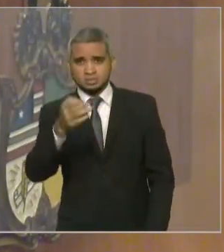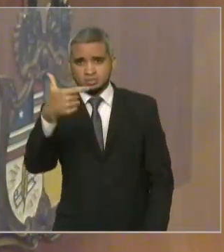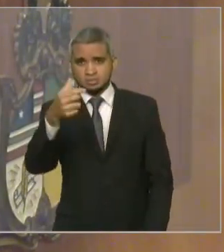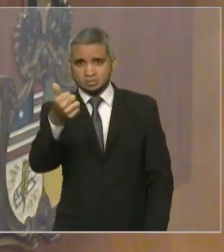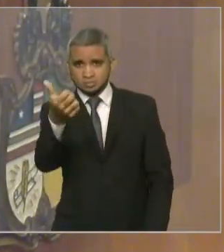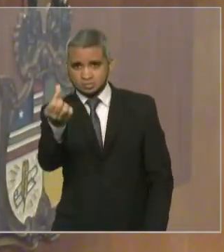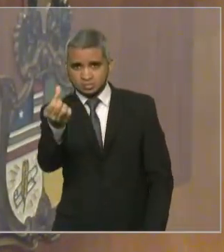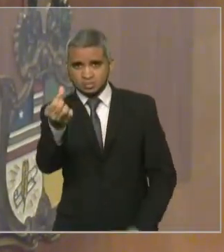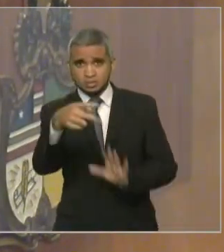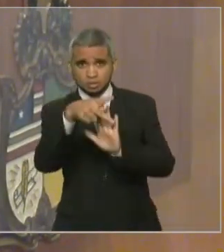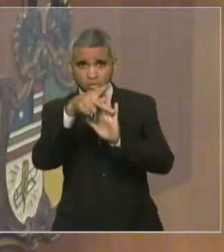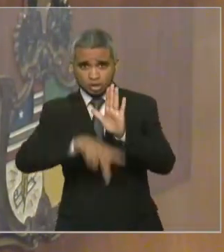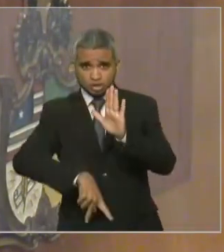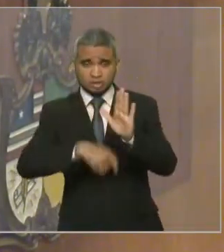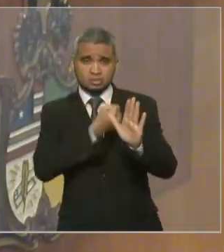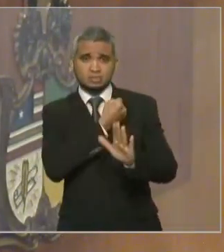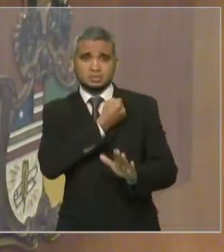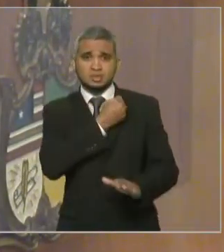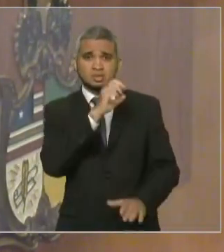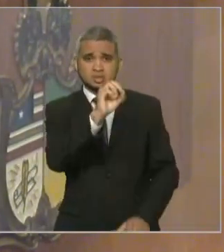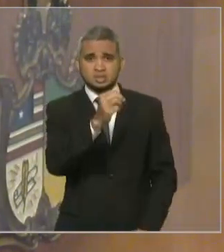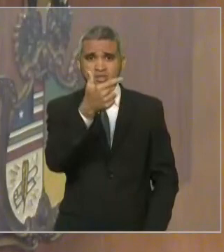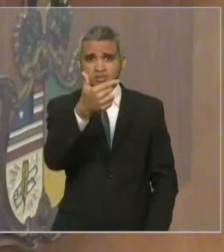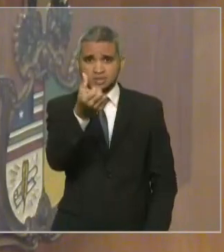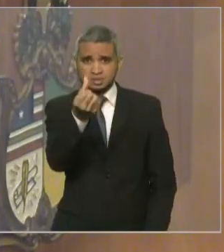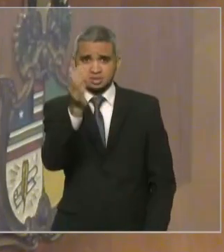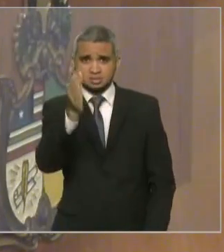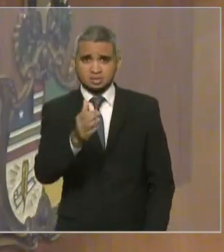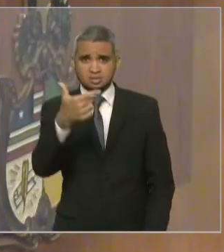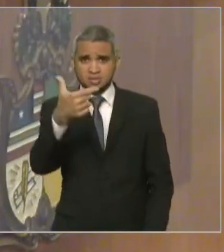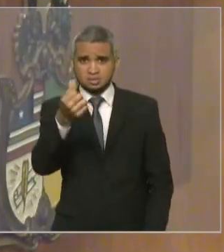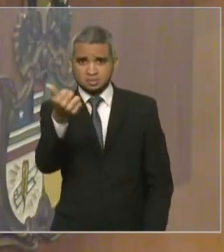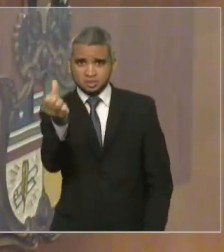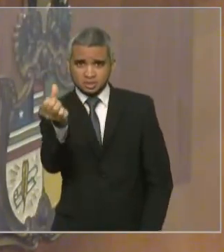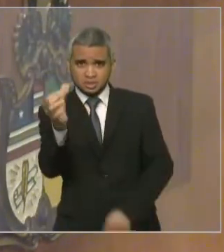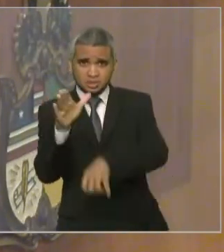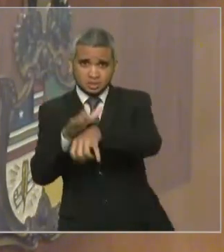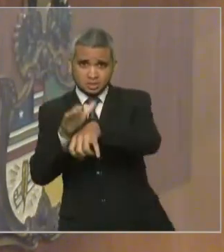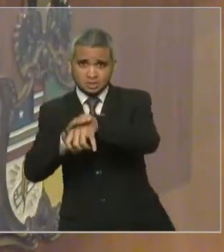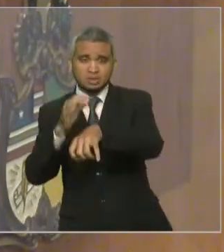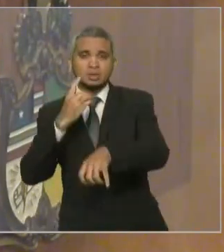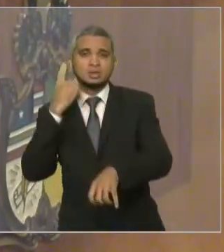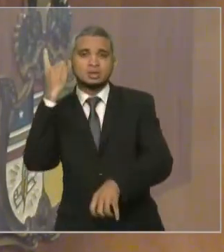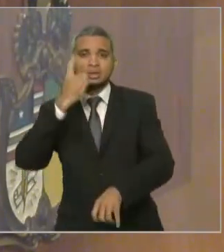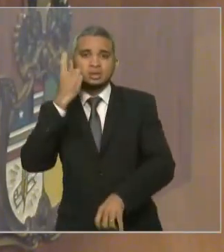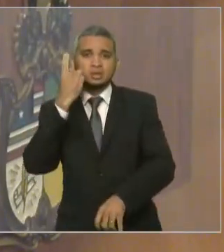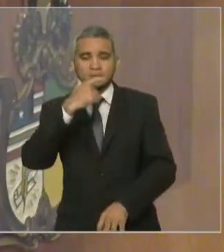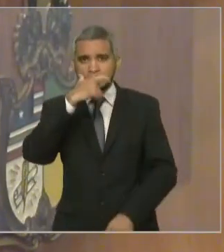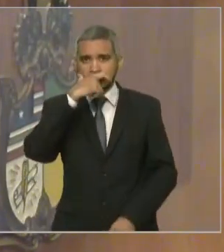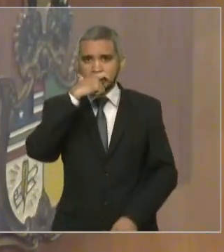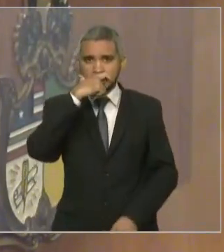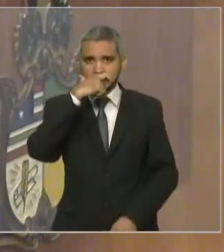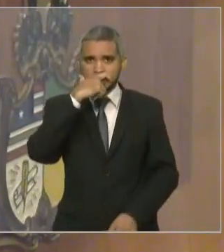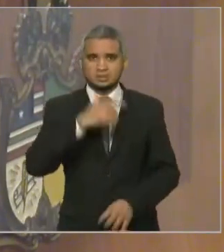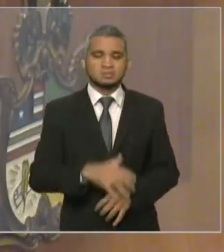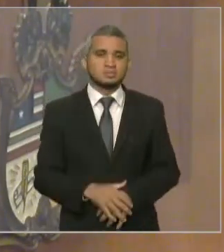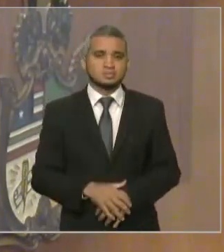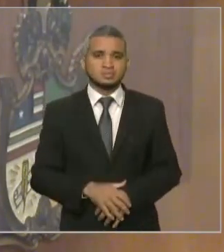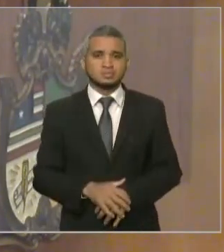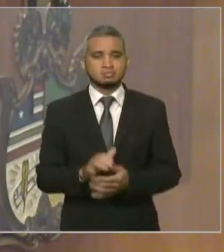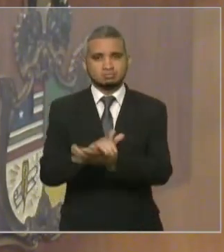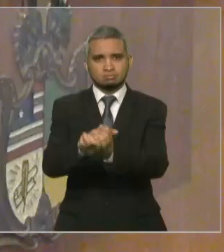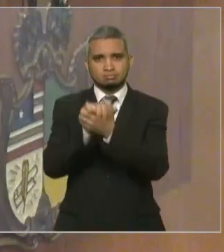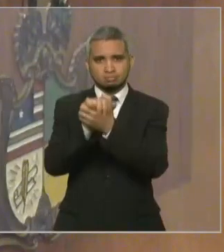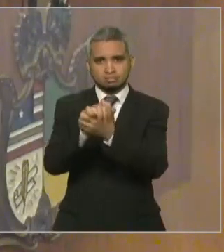oriunda de projeto número 026 de 2016, de autoria do deputado César Pires, a quem